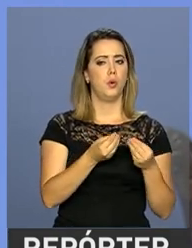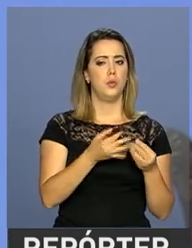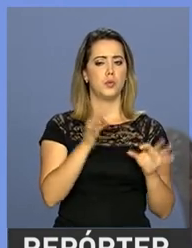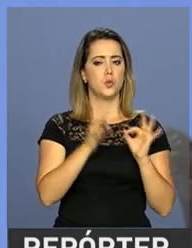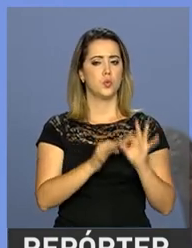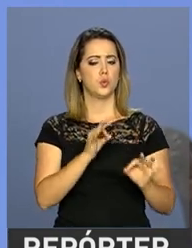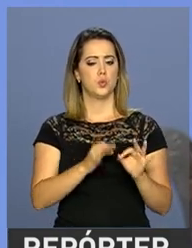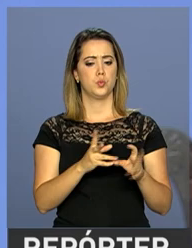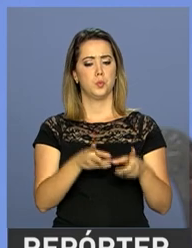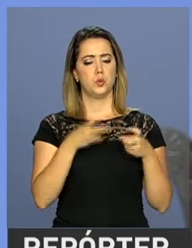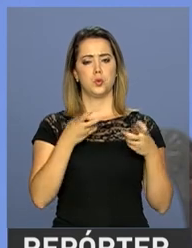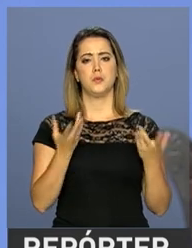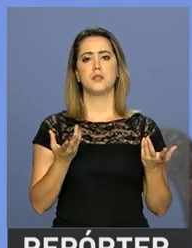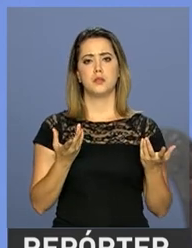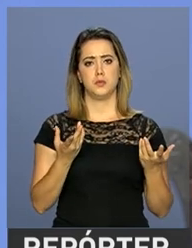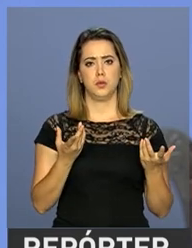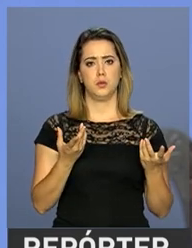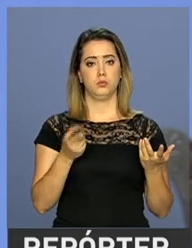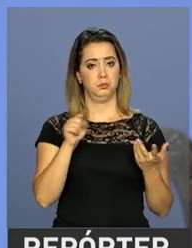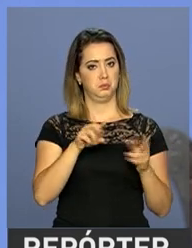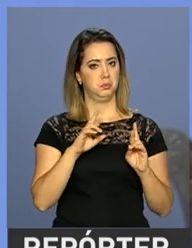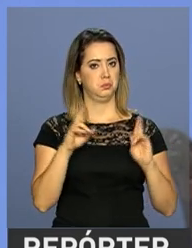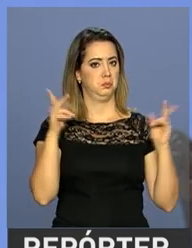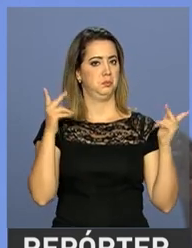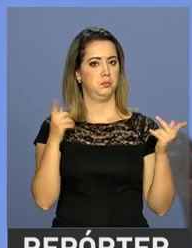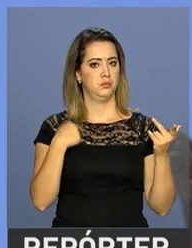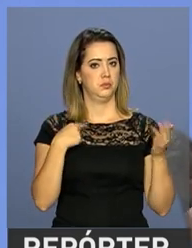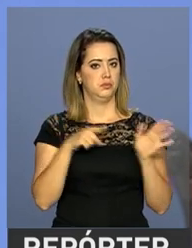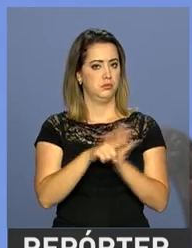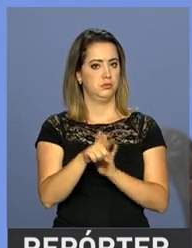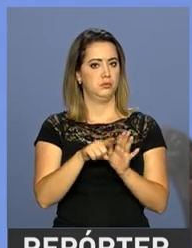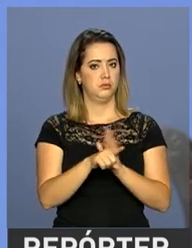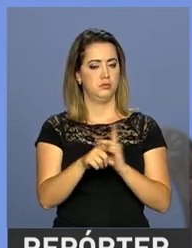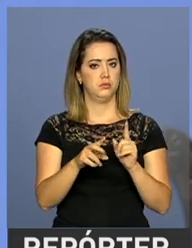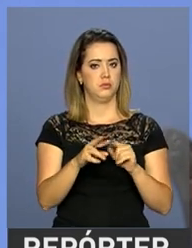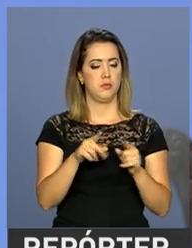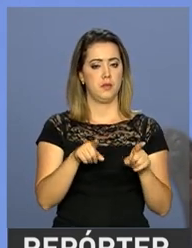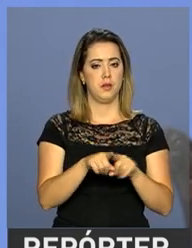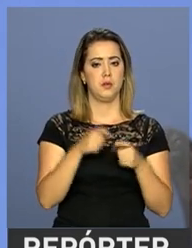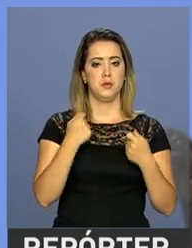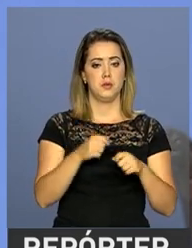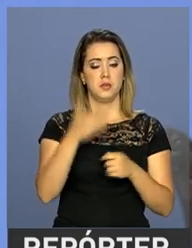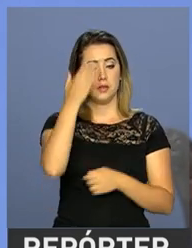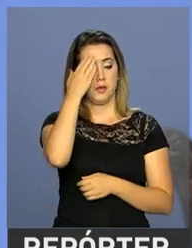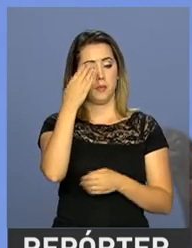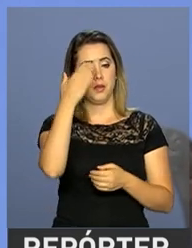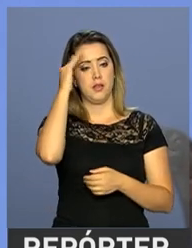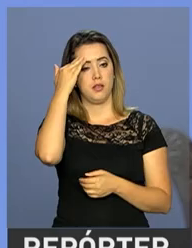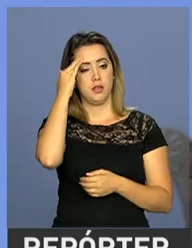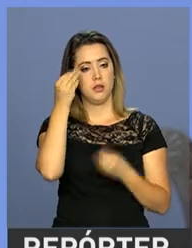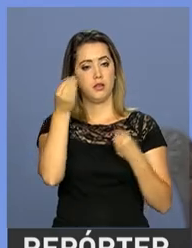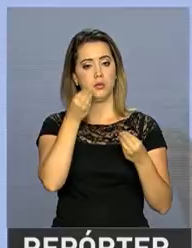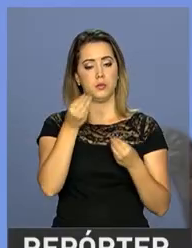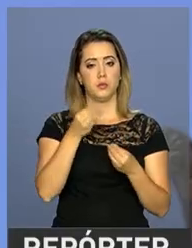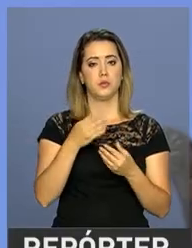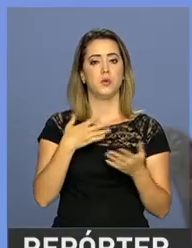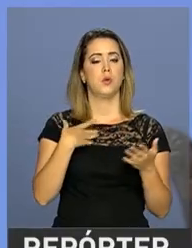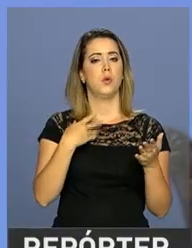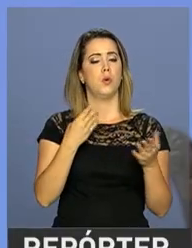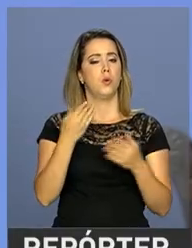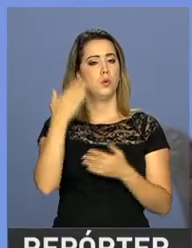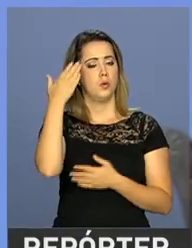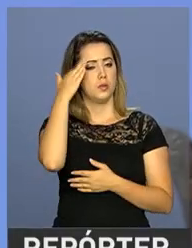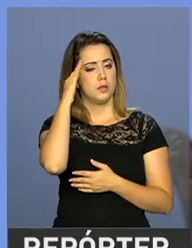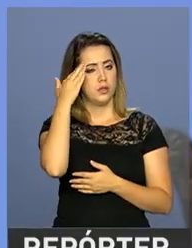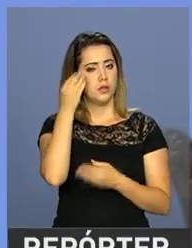que o painel terá feito e também pedir algumas precisões sobre o alcance dessas interpretações. O questionamento